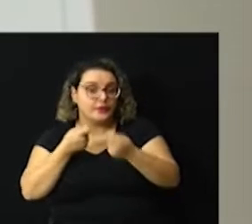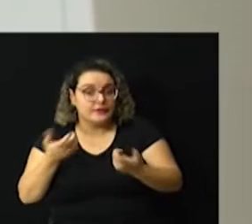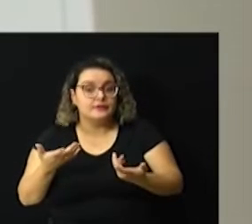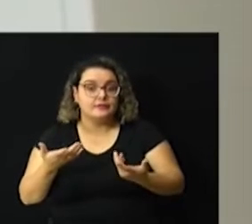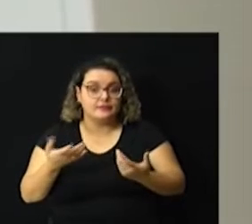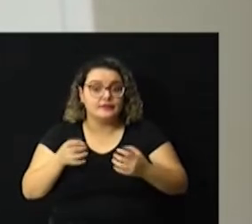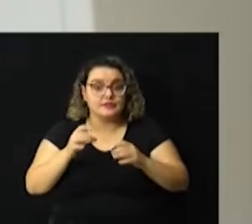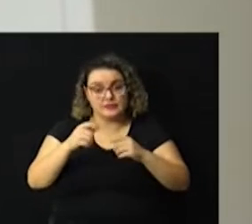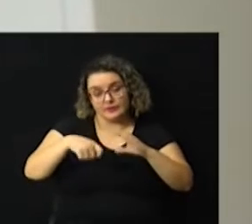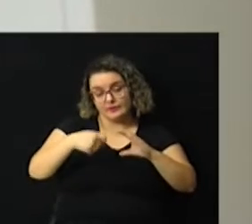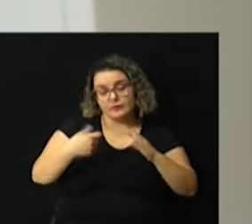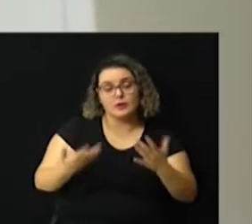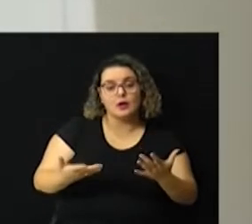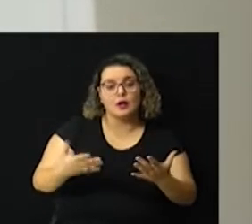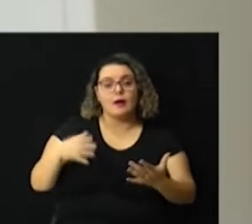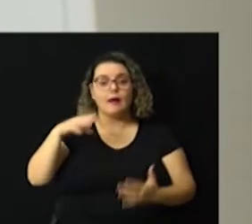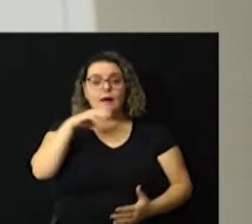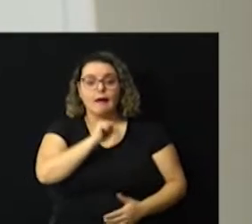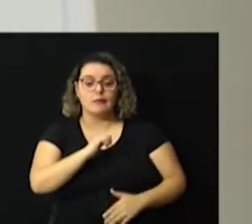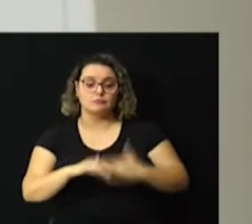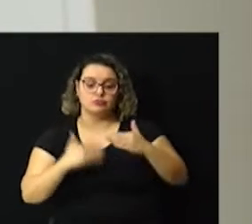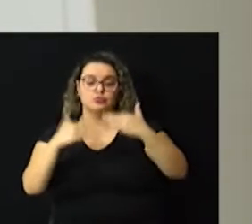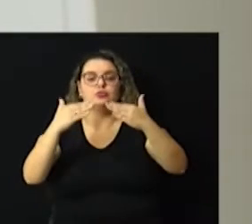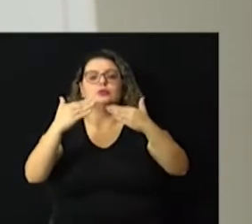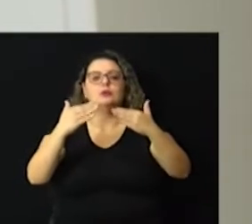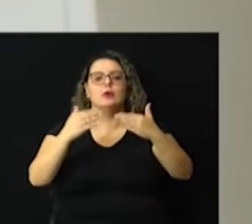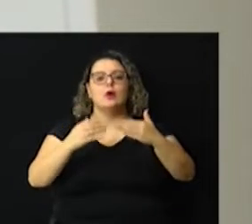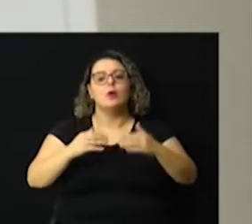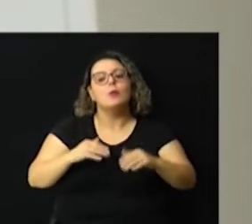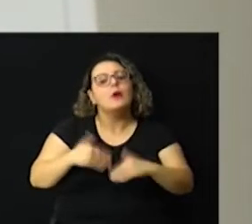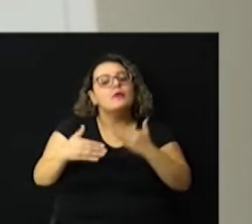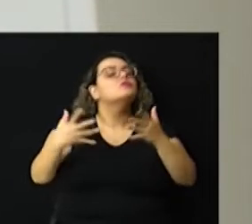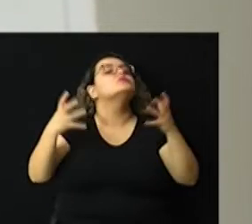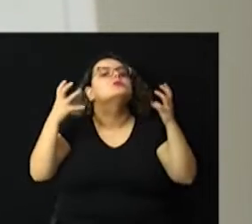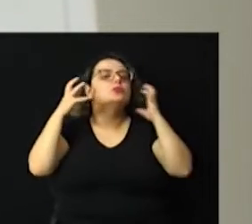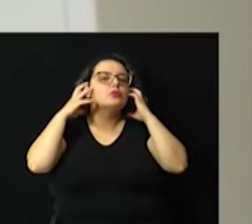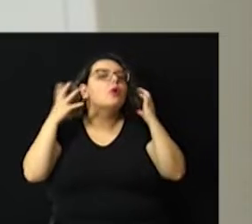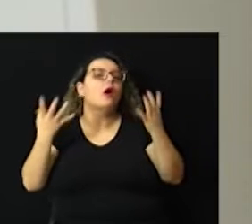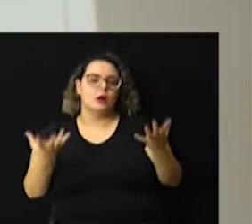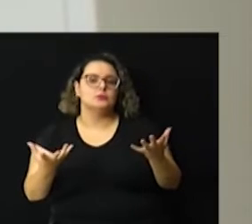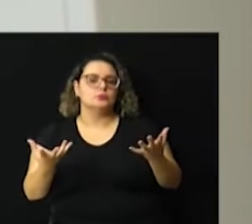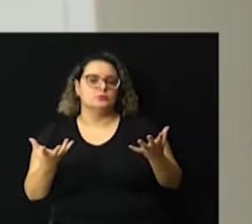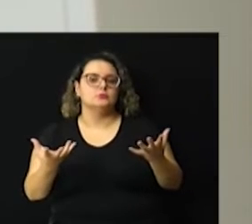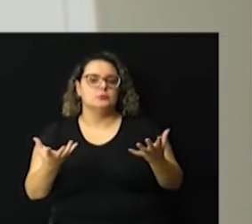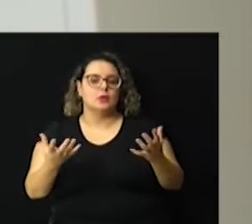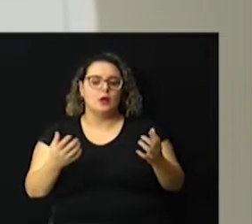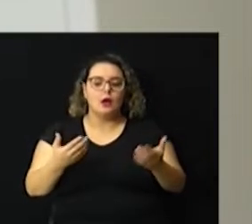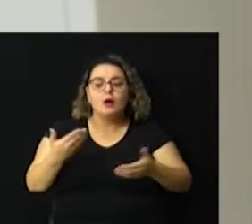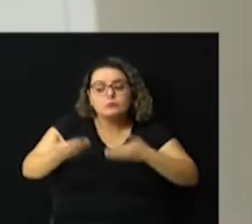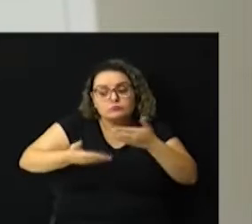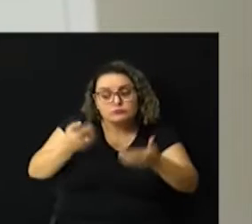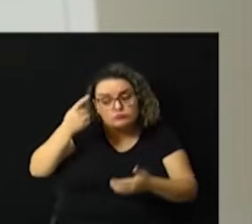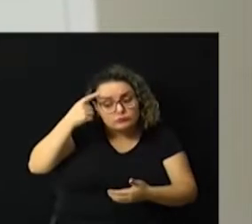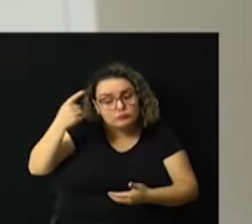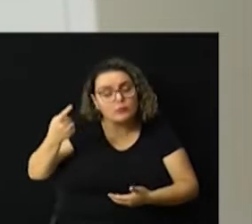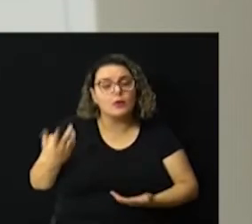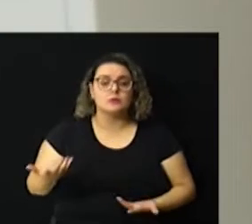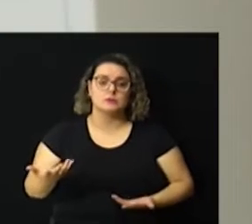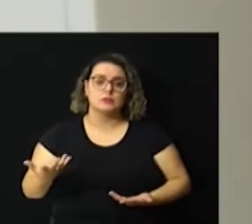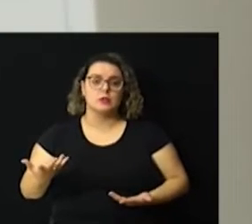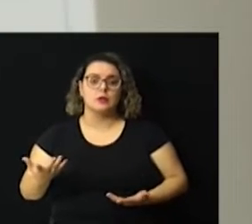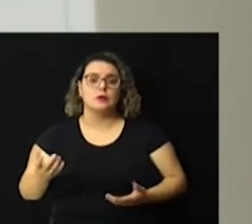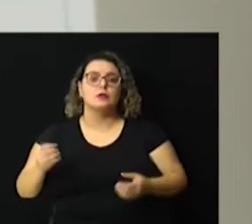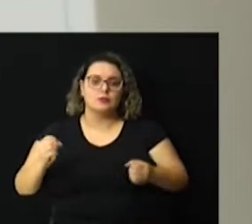prático e rápido, é como se fosse uma evolução do rádio. E aí a gente juntou isso, trocamos umas ideias e